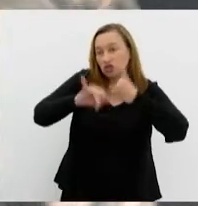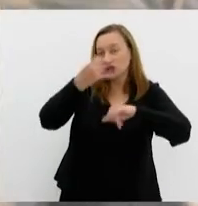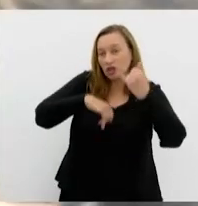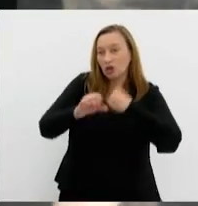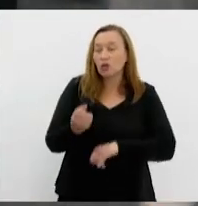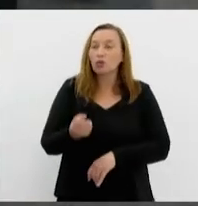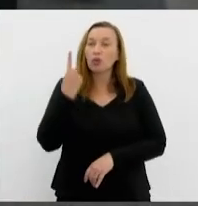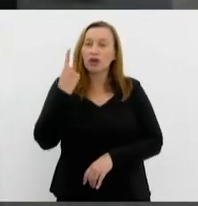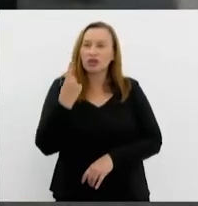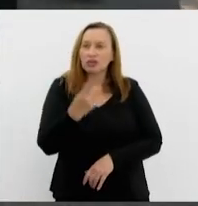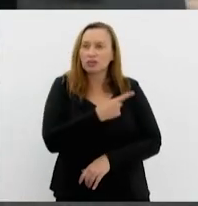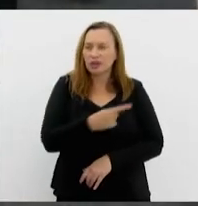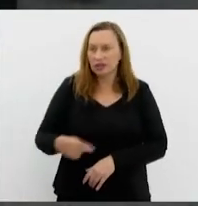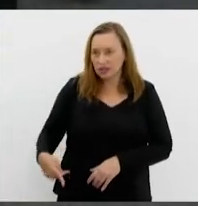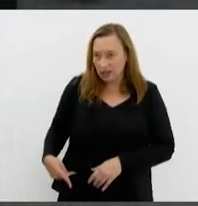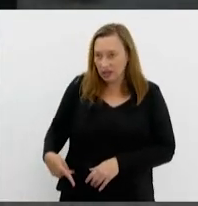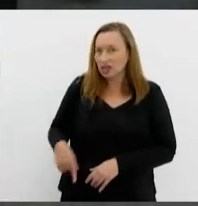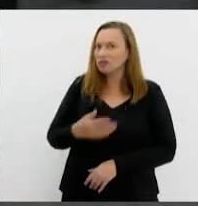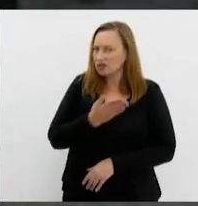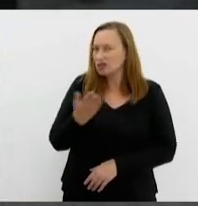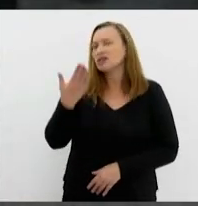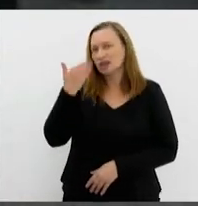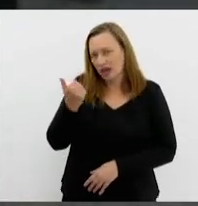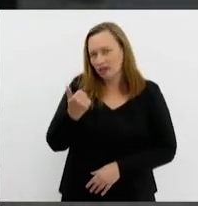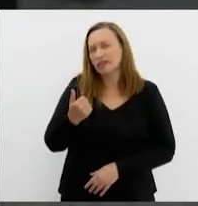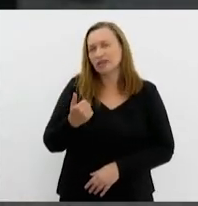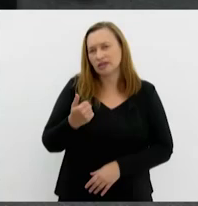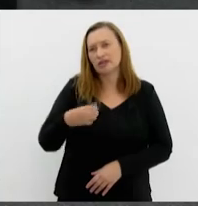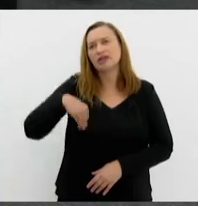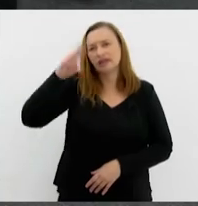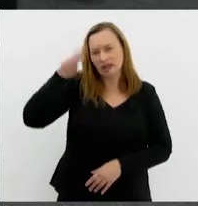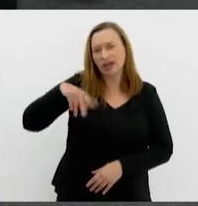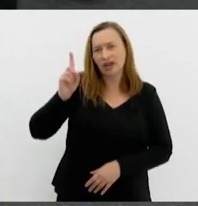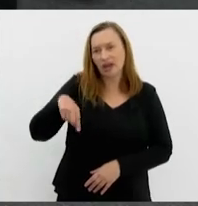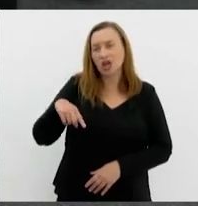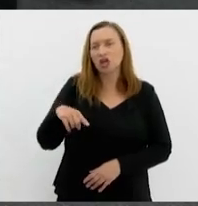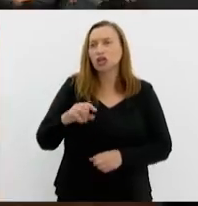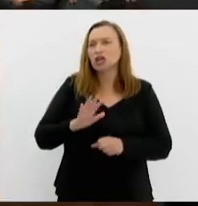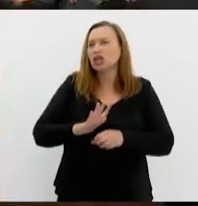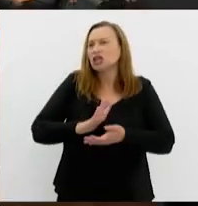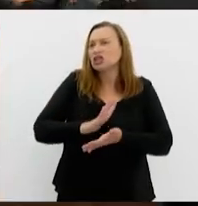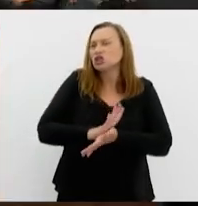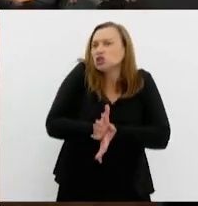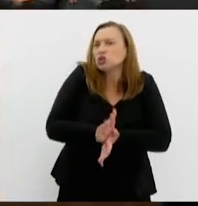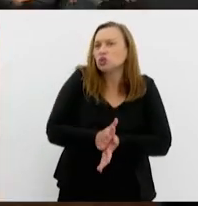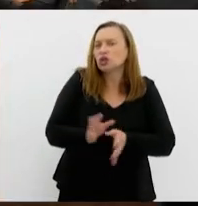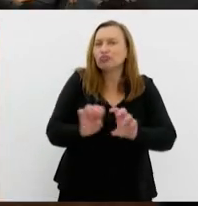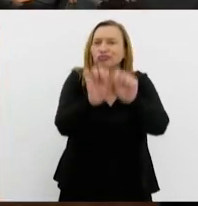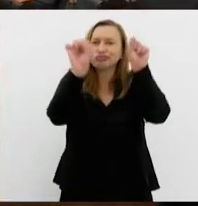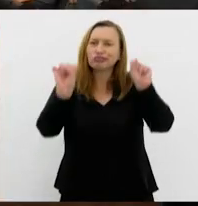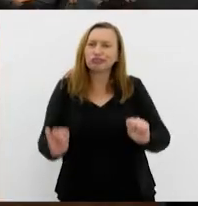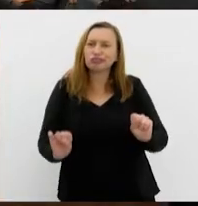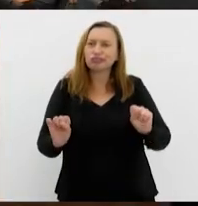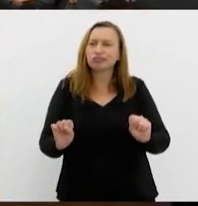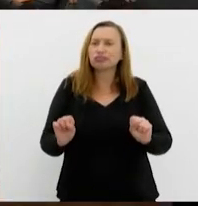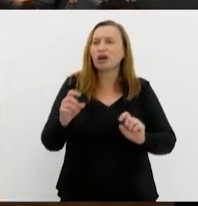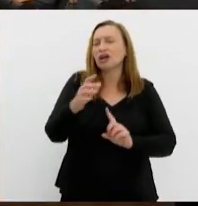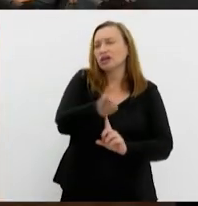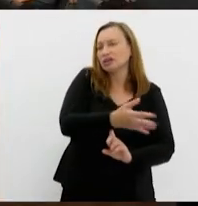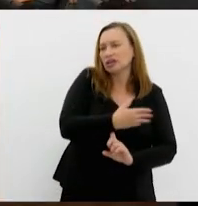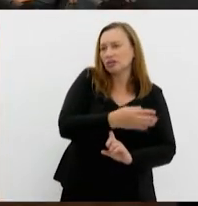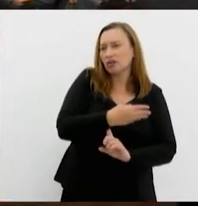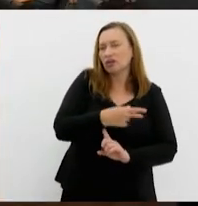ex-presidente, que todos sabem quem é, ele destruiu tanto o sistema tecnológico do